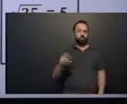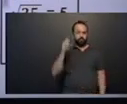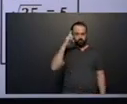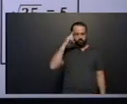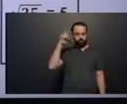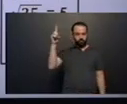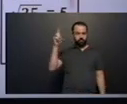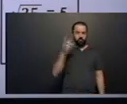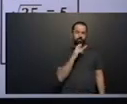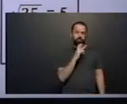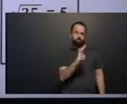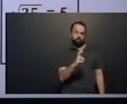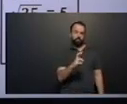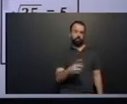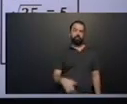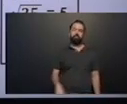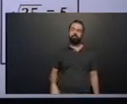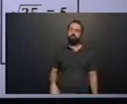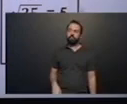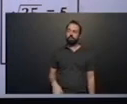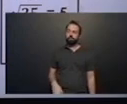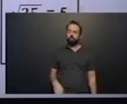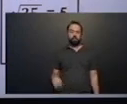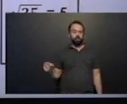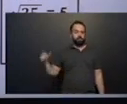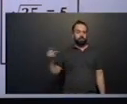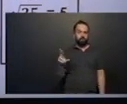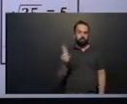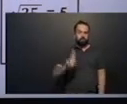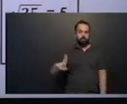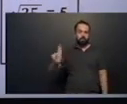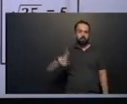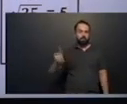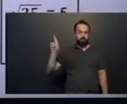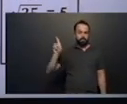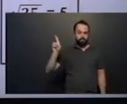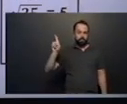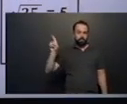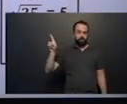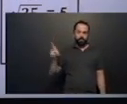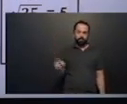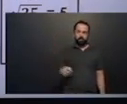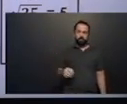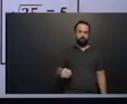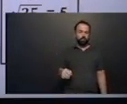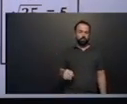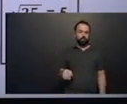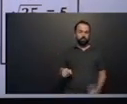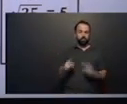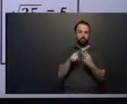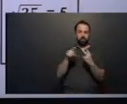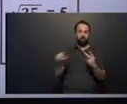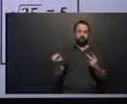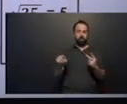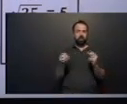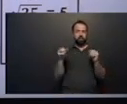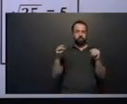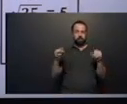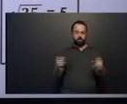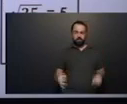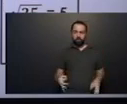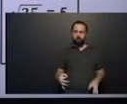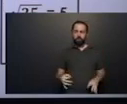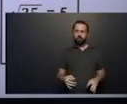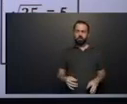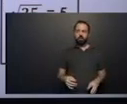gente tiver em mente que essas raízes exatas, os valores dessas raízes exatas, nós conseguimos identificar aqui em